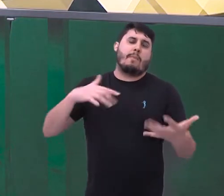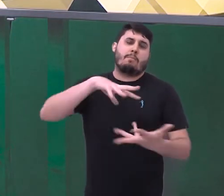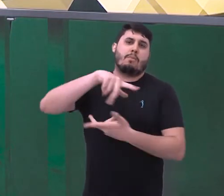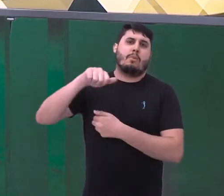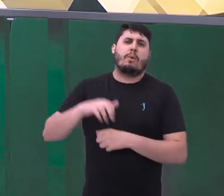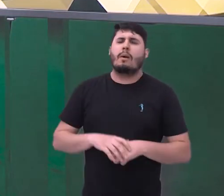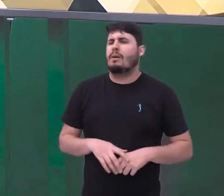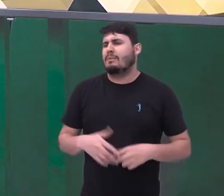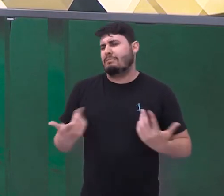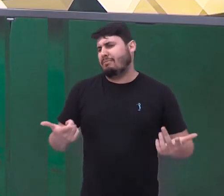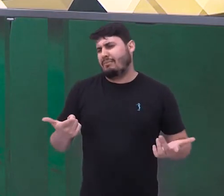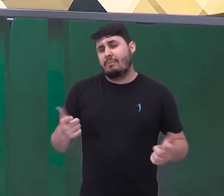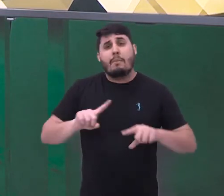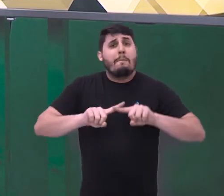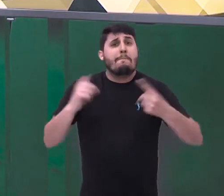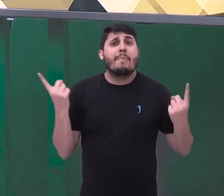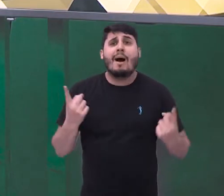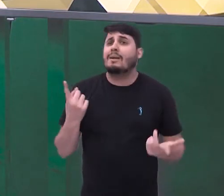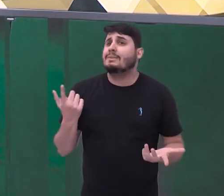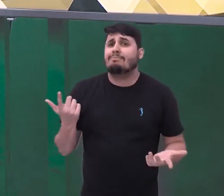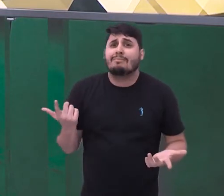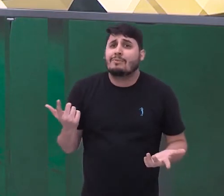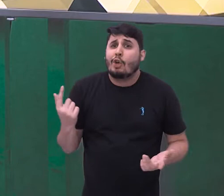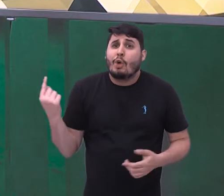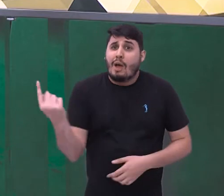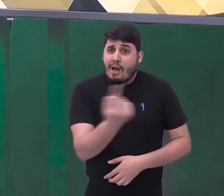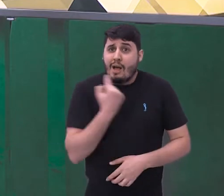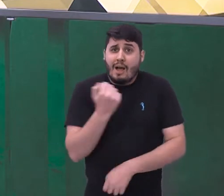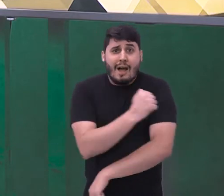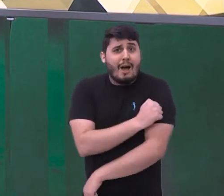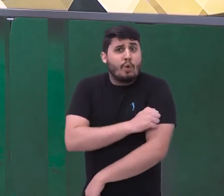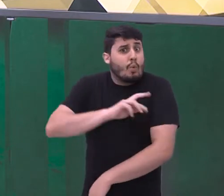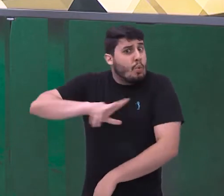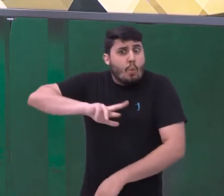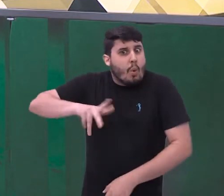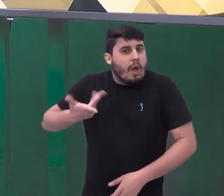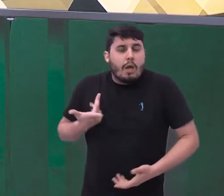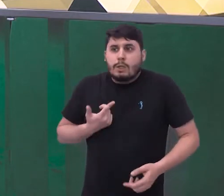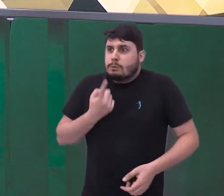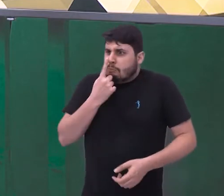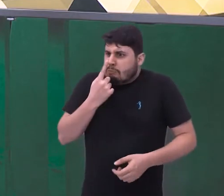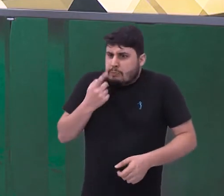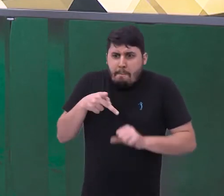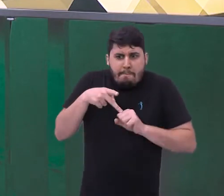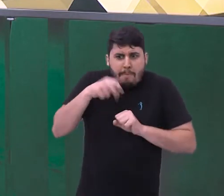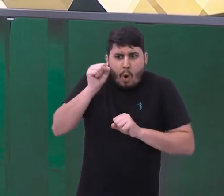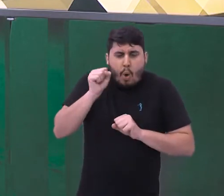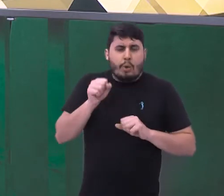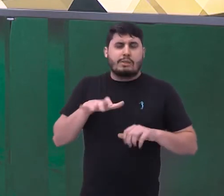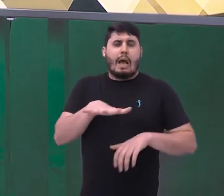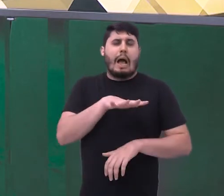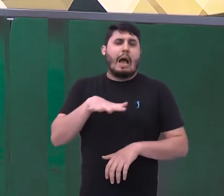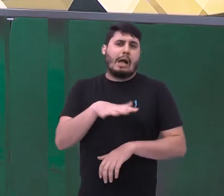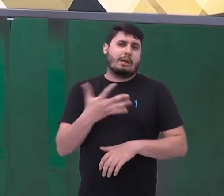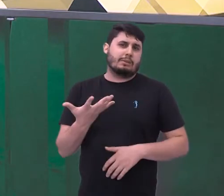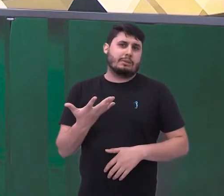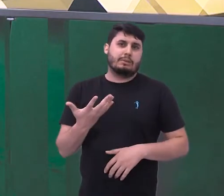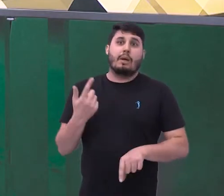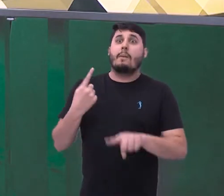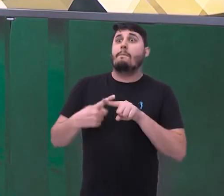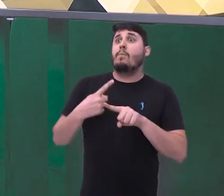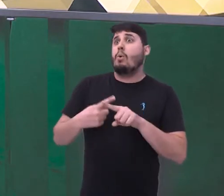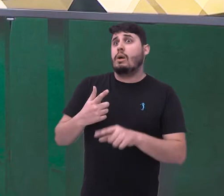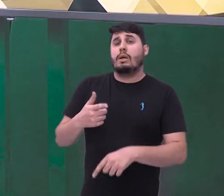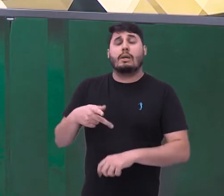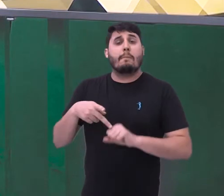somos nós, especialistas da área. Nem os especialistas estão sabendo ainda